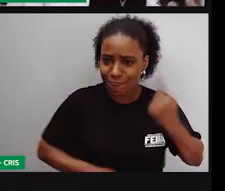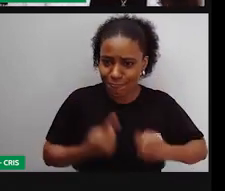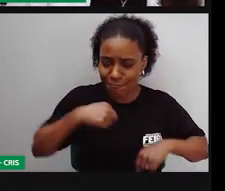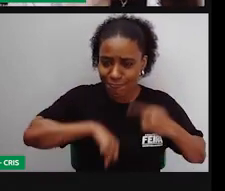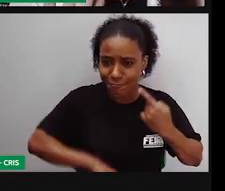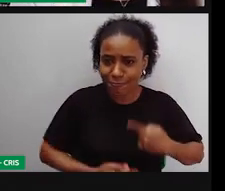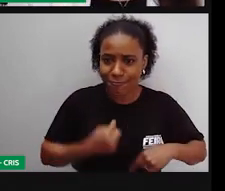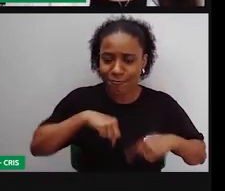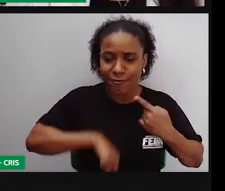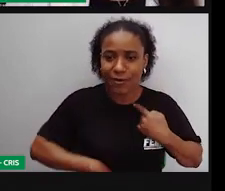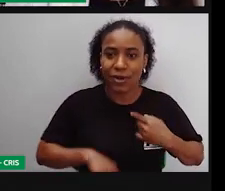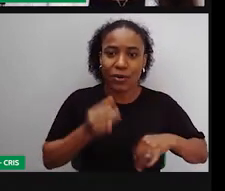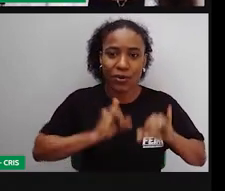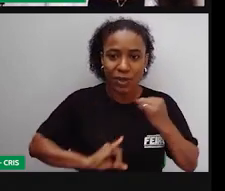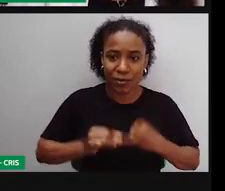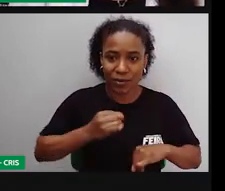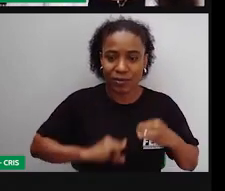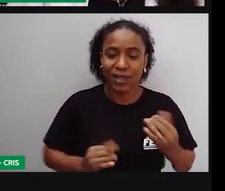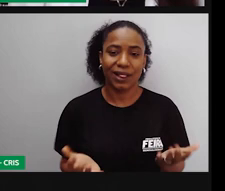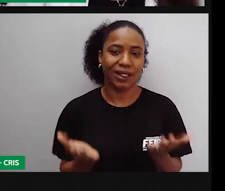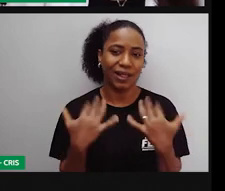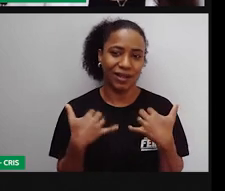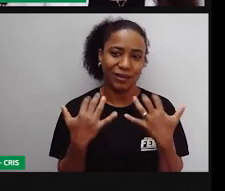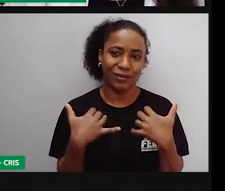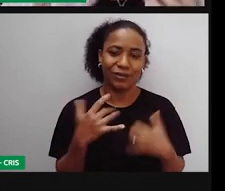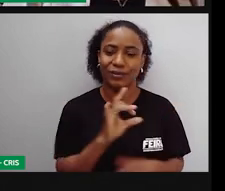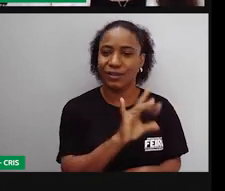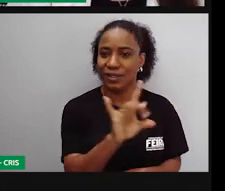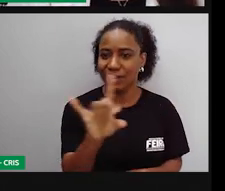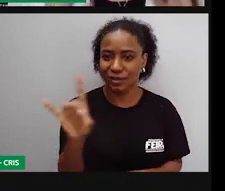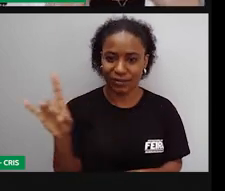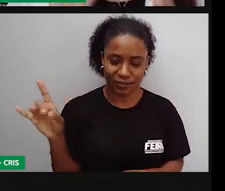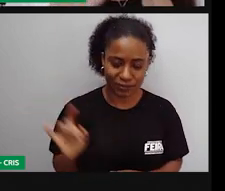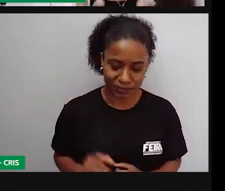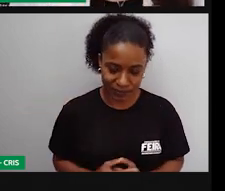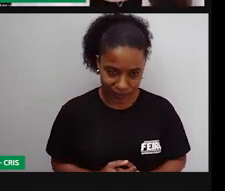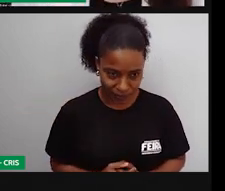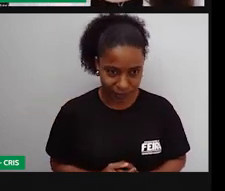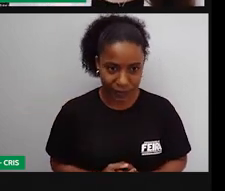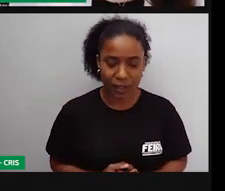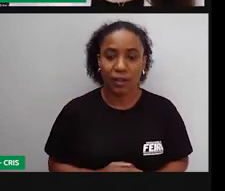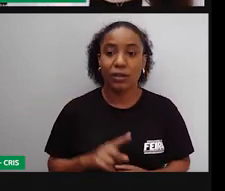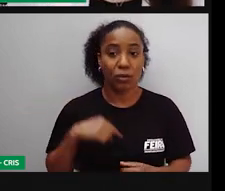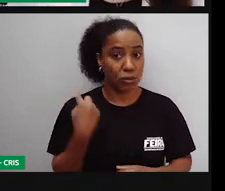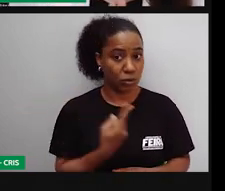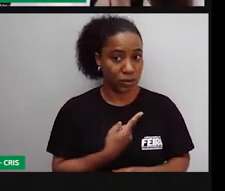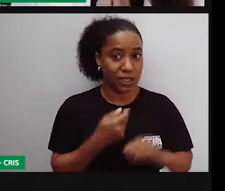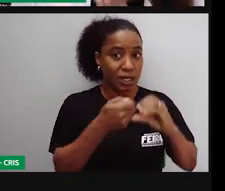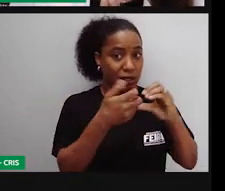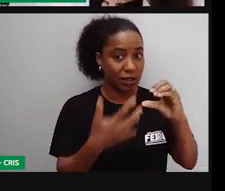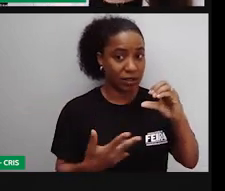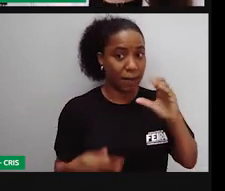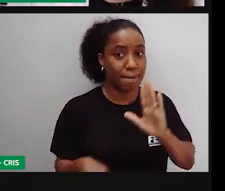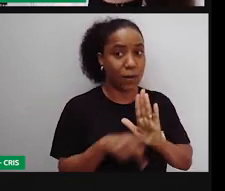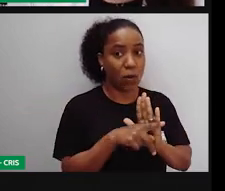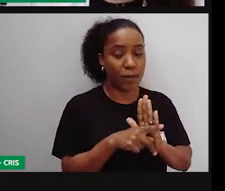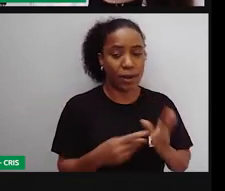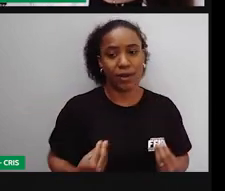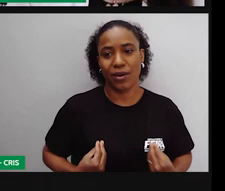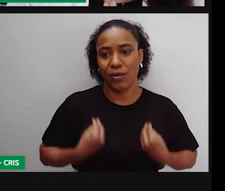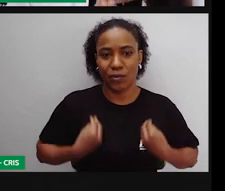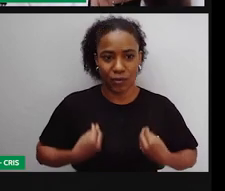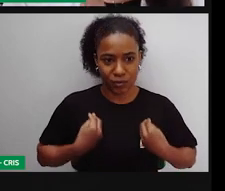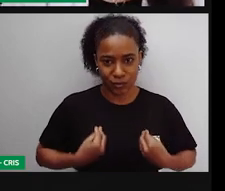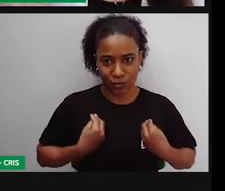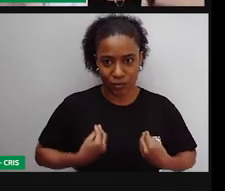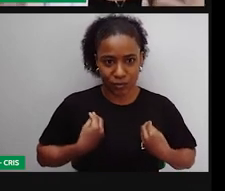de reações químicas, né, e de características que lhe definem enquanto ser humano. E é isso que eu quero que vocês entendam, que não